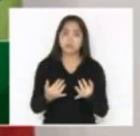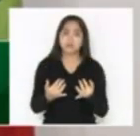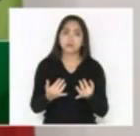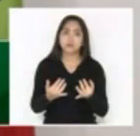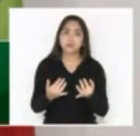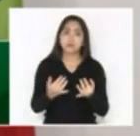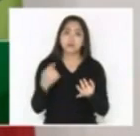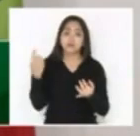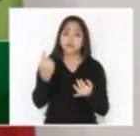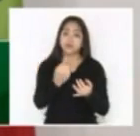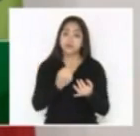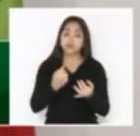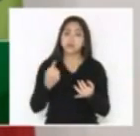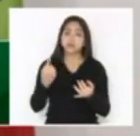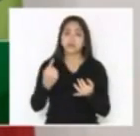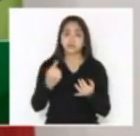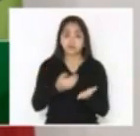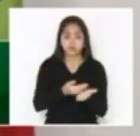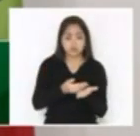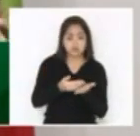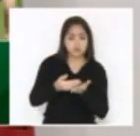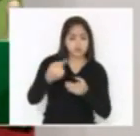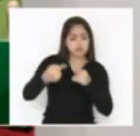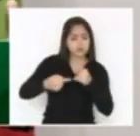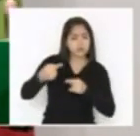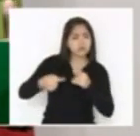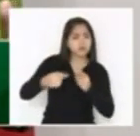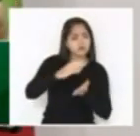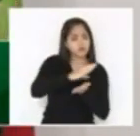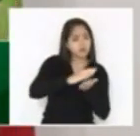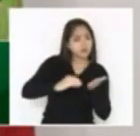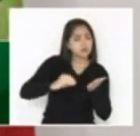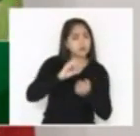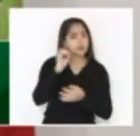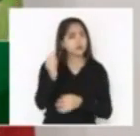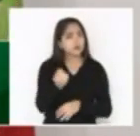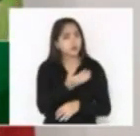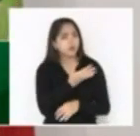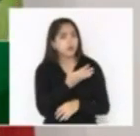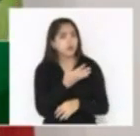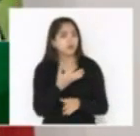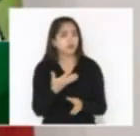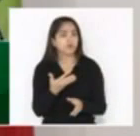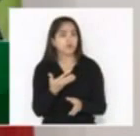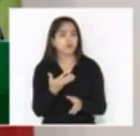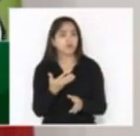que nós possamos começar a discutir um novo modelo. Eu acho que